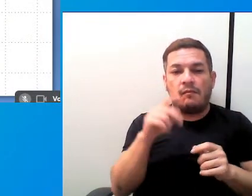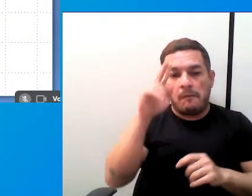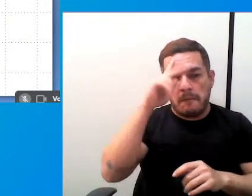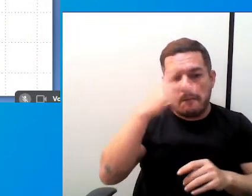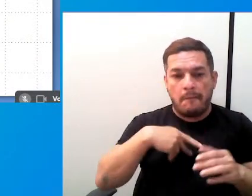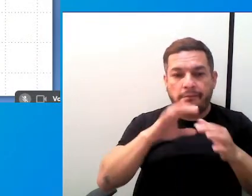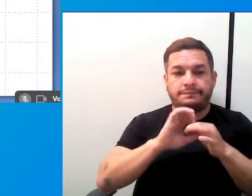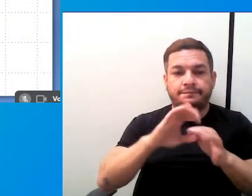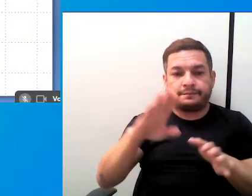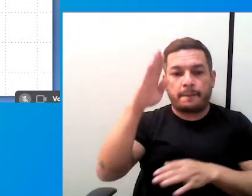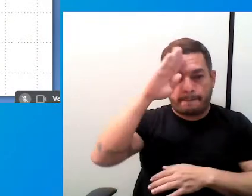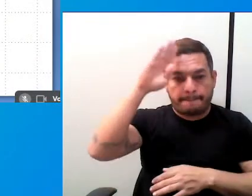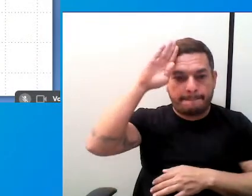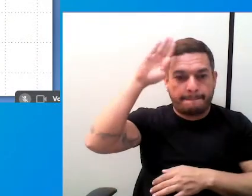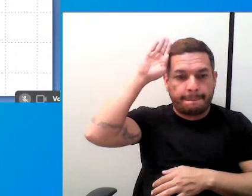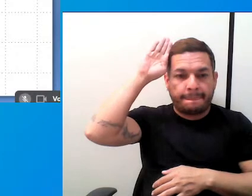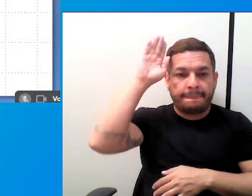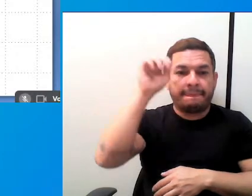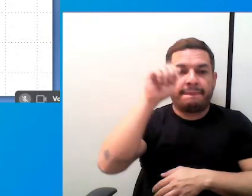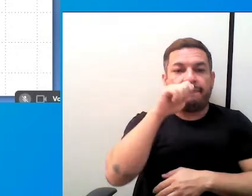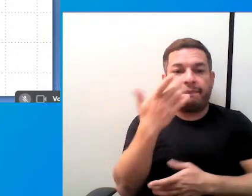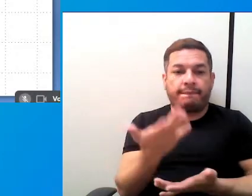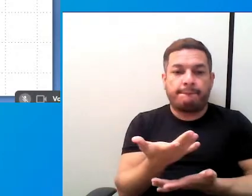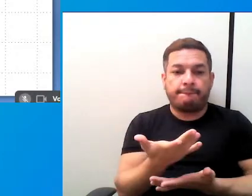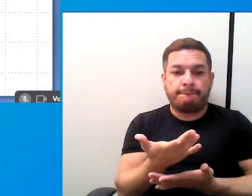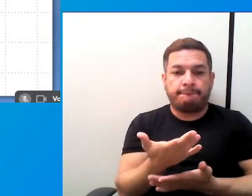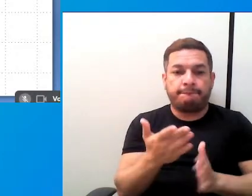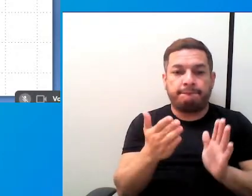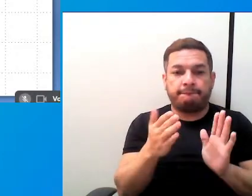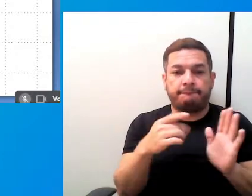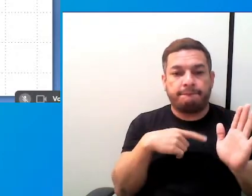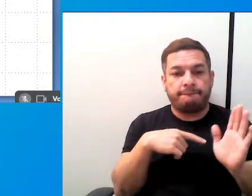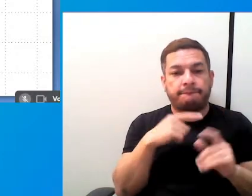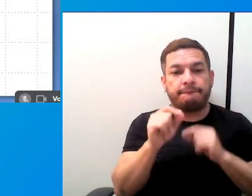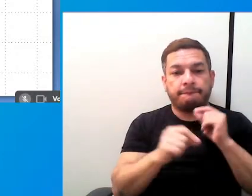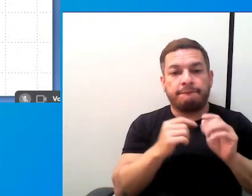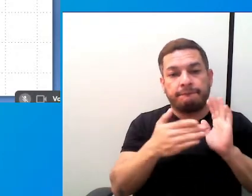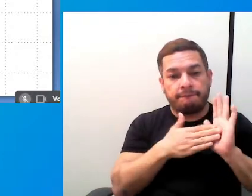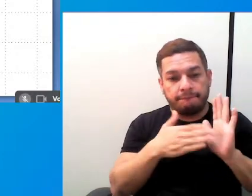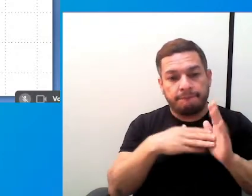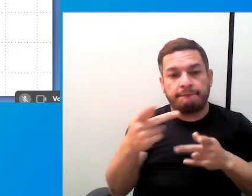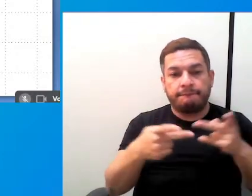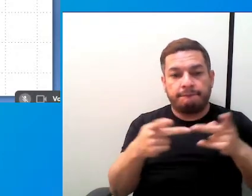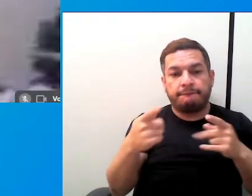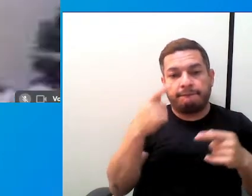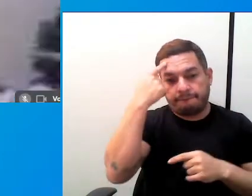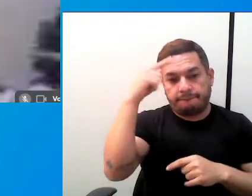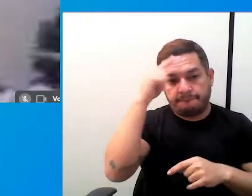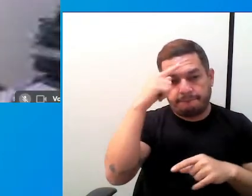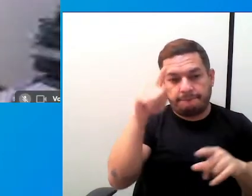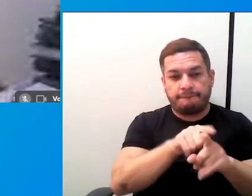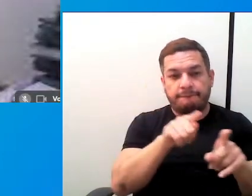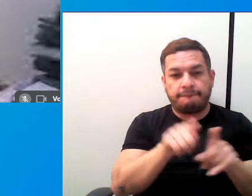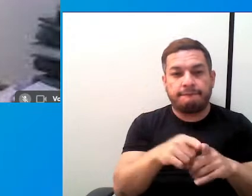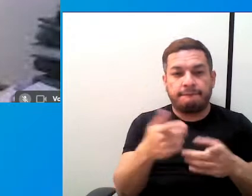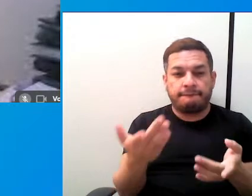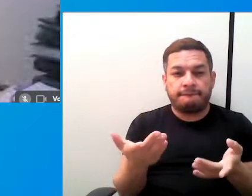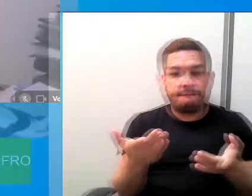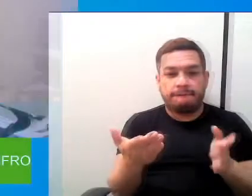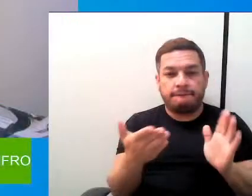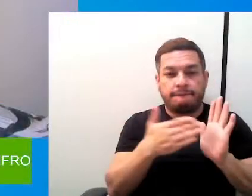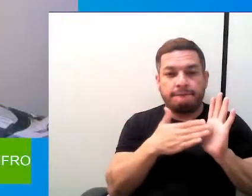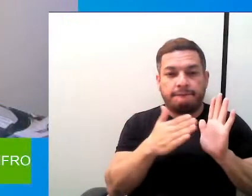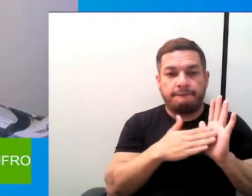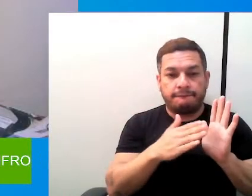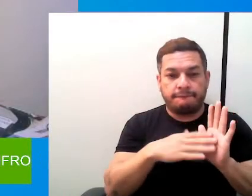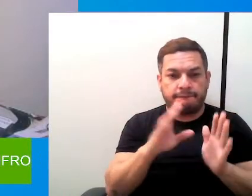do acadêmico. Então, nós valorizamos que o acadêmico proponha projetos, proponha ideias. Não necessariamente essas propostas vão